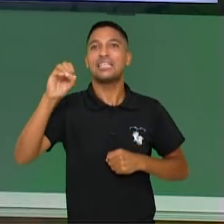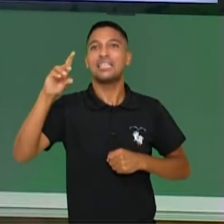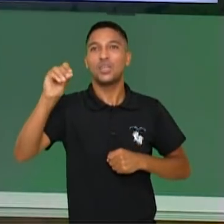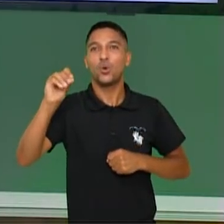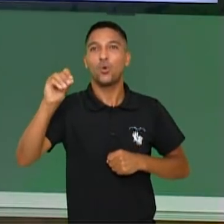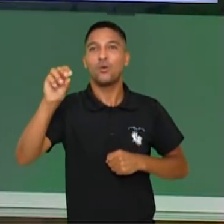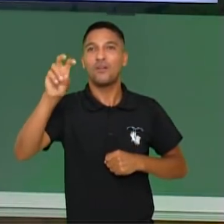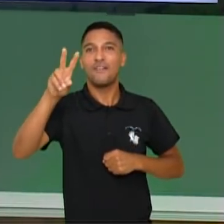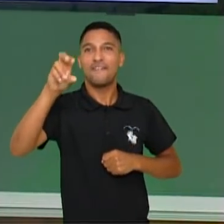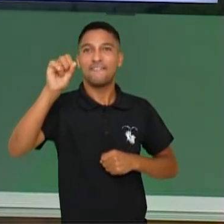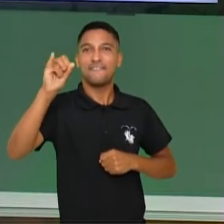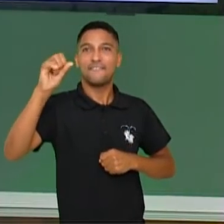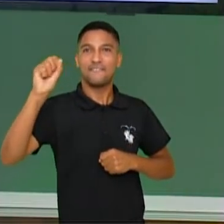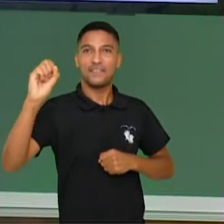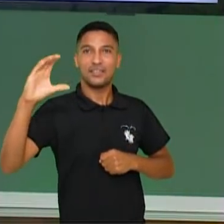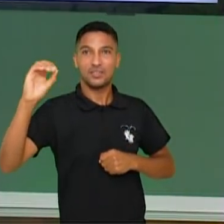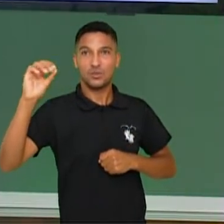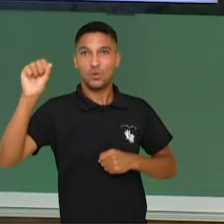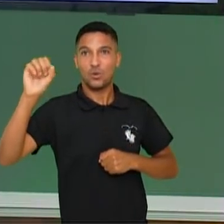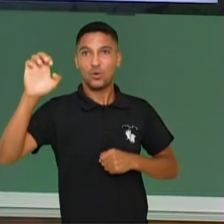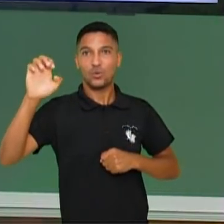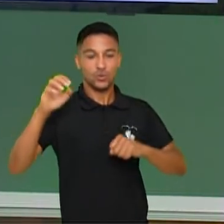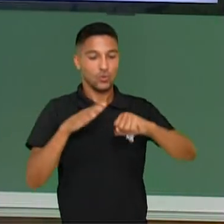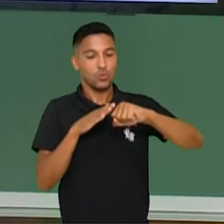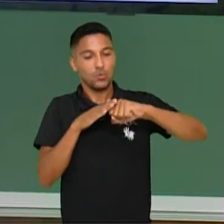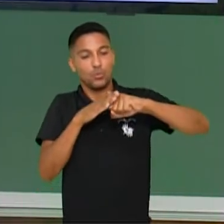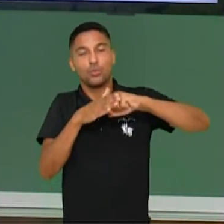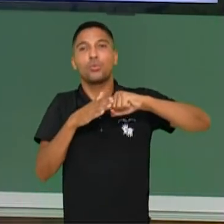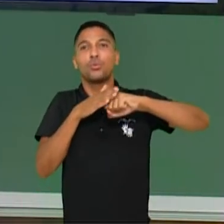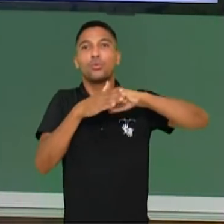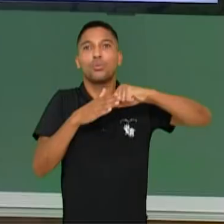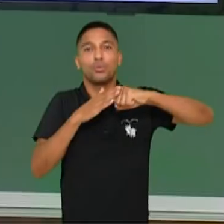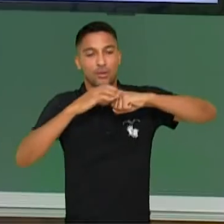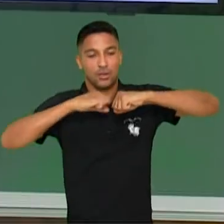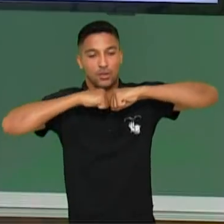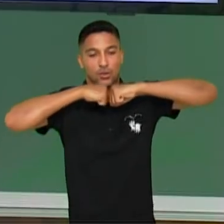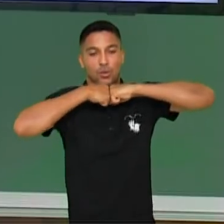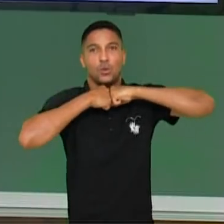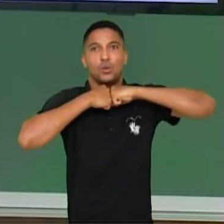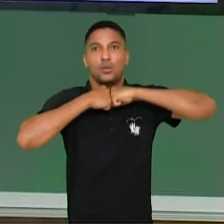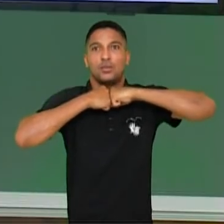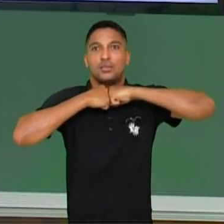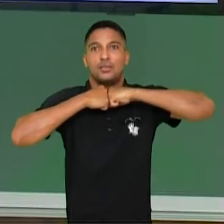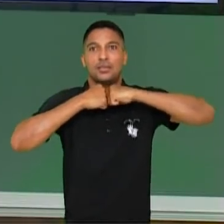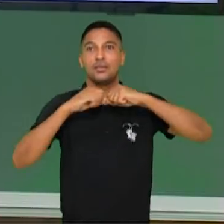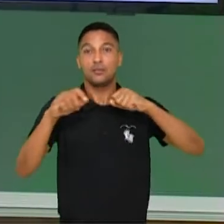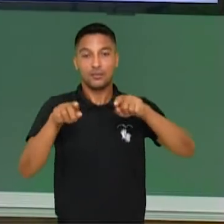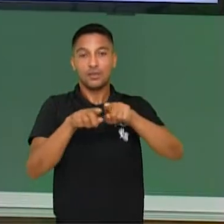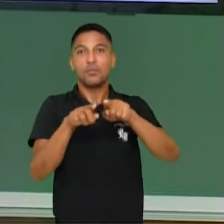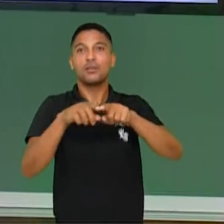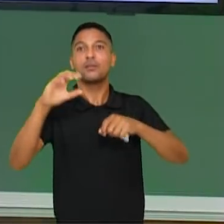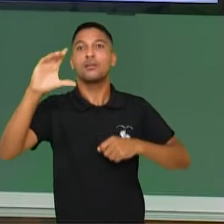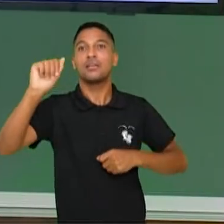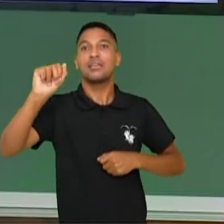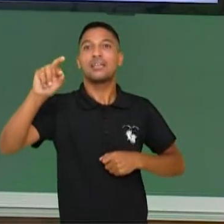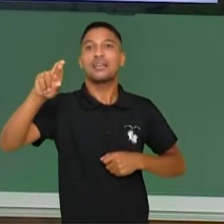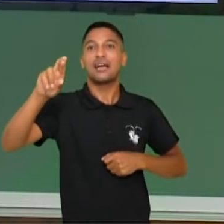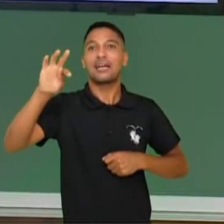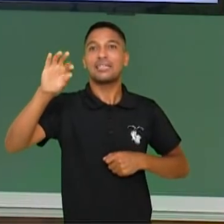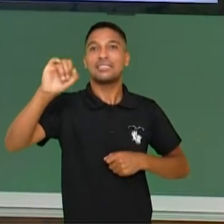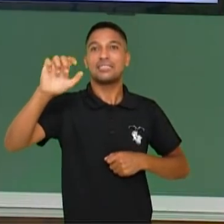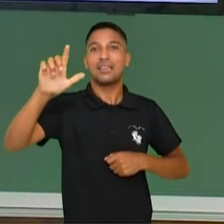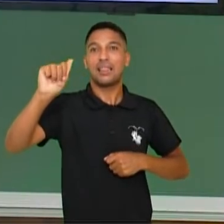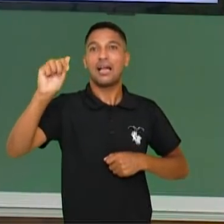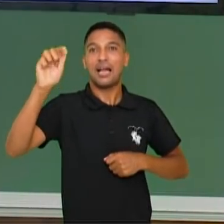Esse líquido viscoso é o líquido sinovial. Então, cartilagem e o líquido sinovial protegem